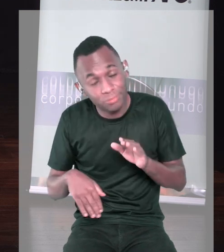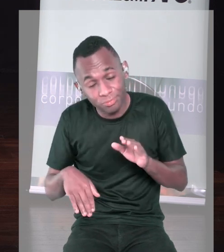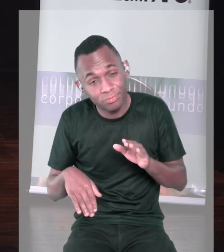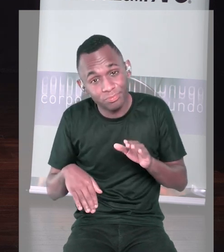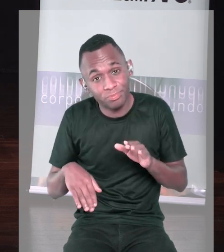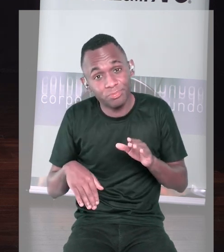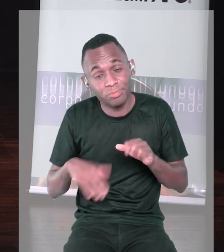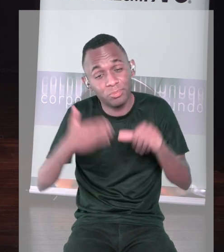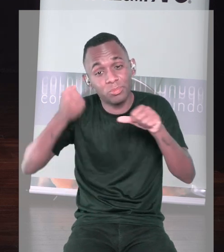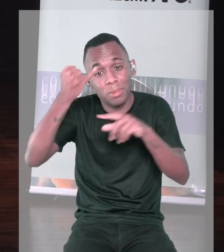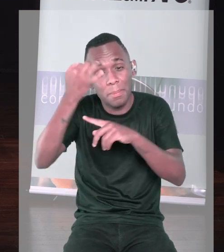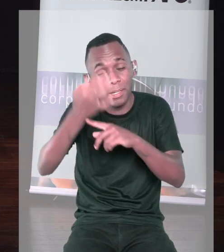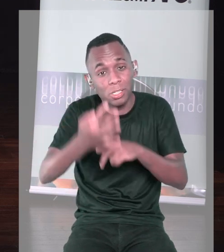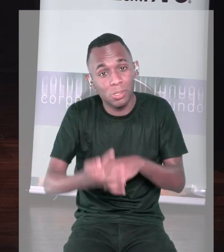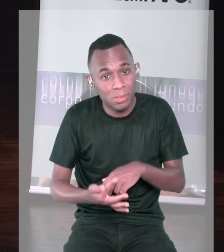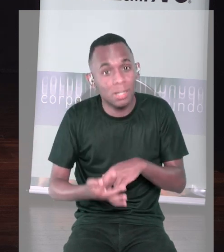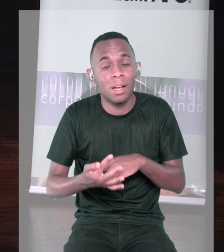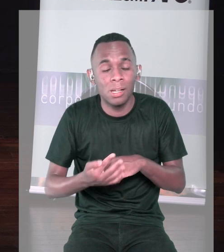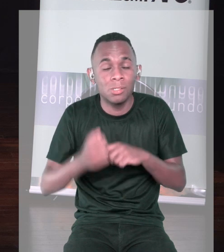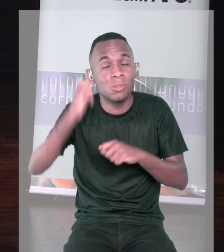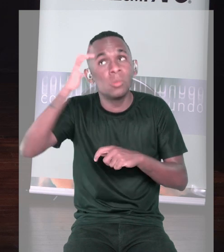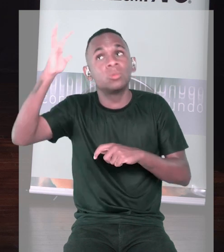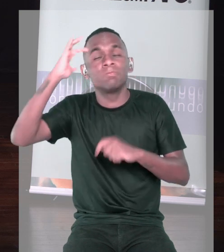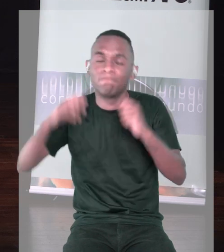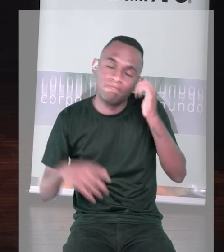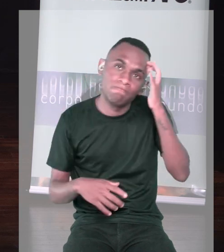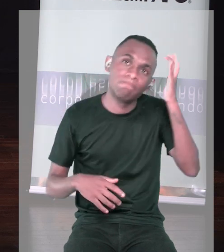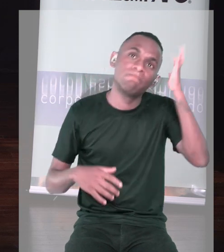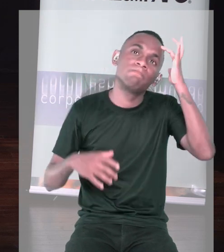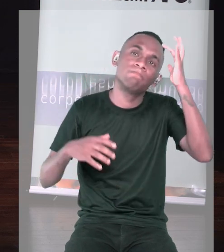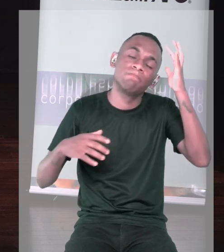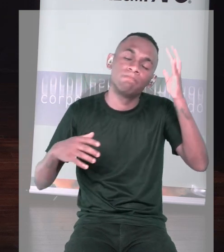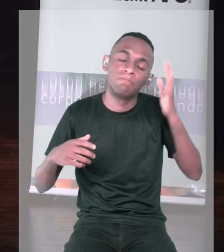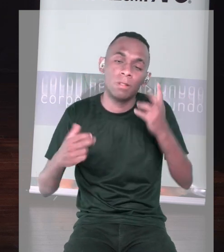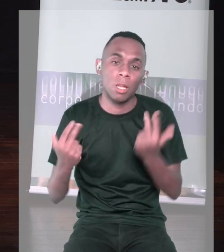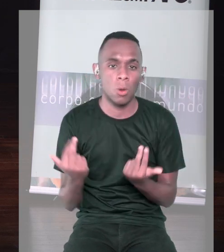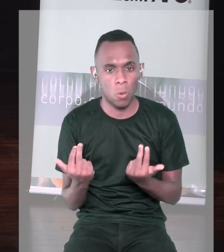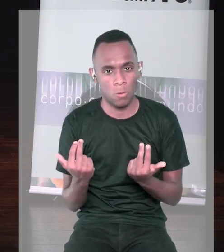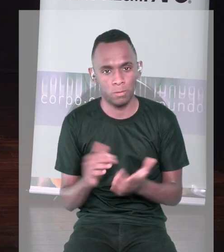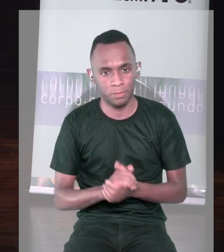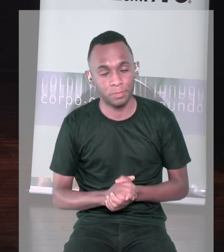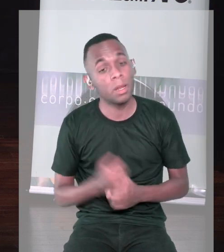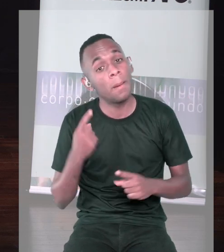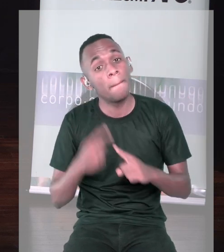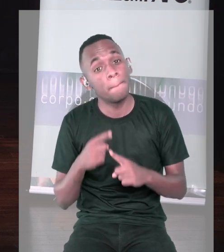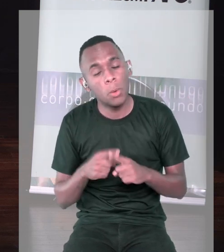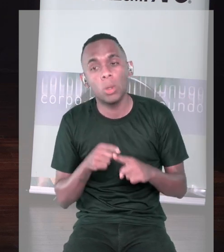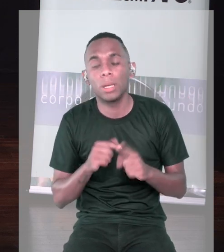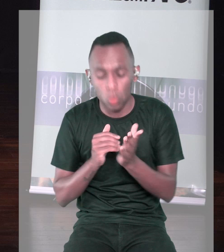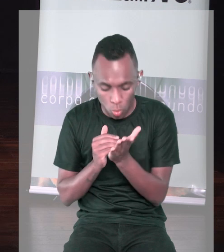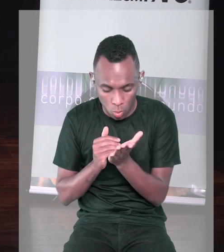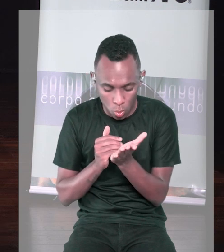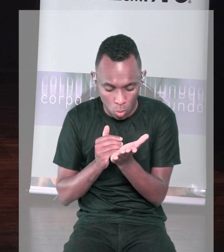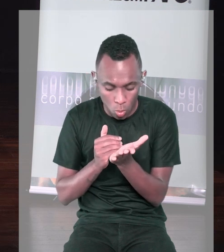sabe, numa noite, o mesmo sonho que logo ao despertar evaneceu. Porque